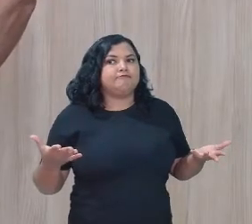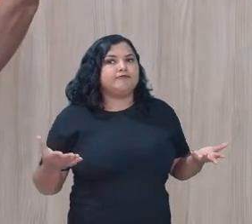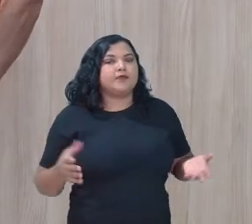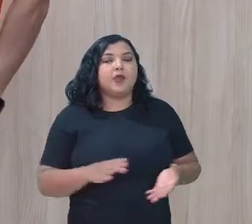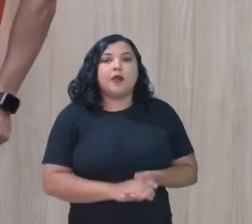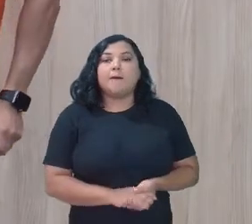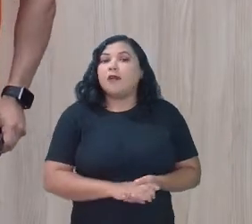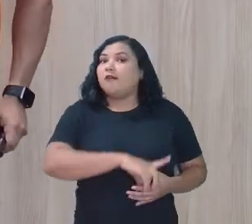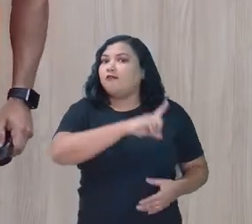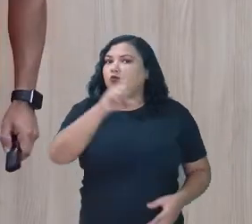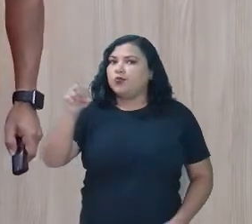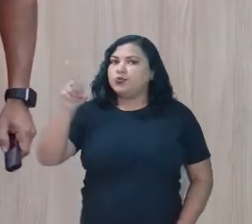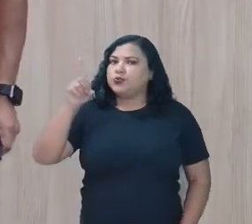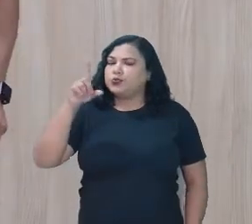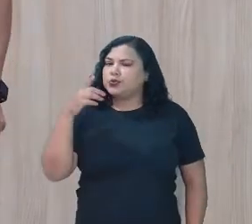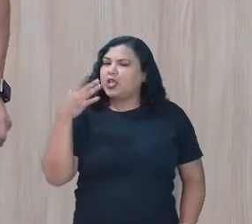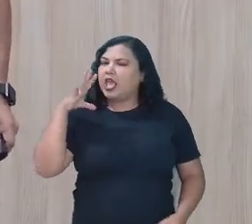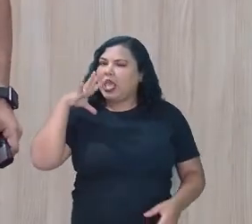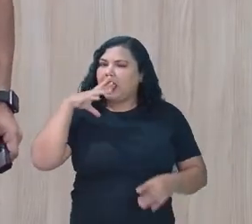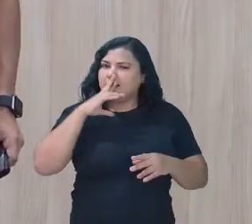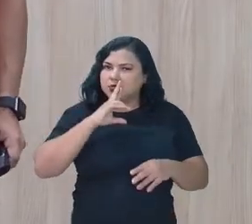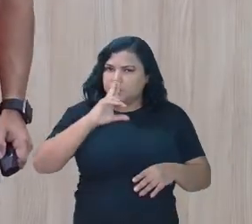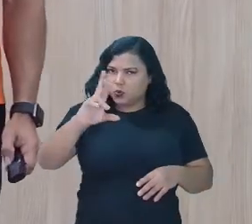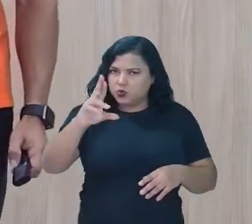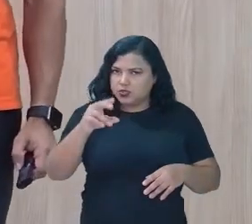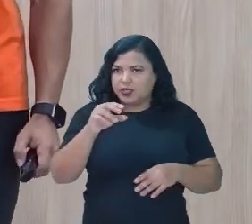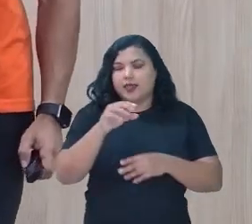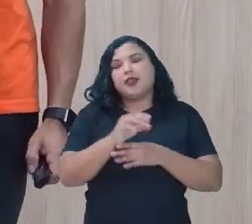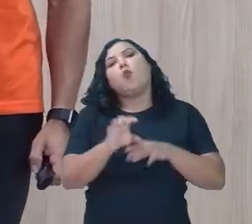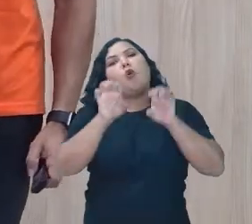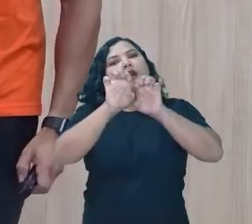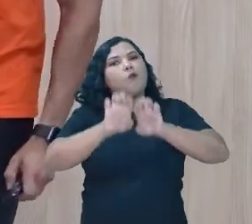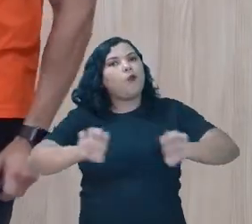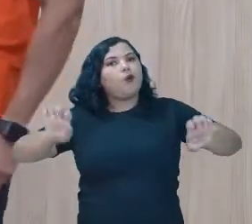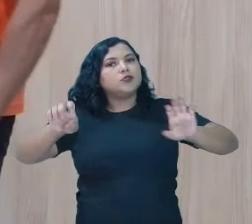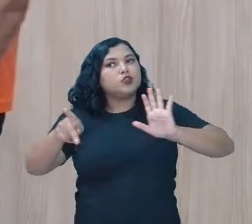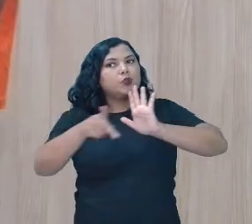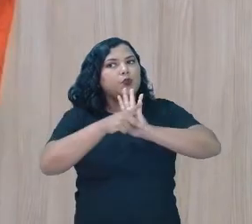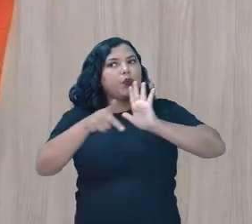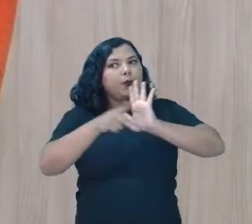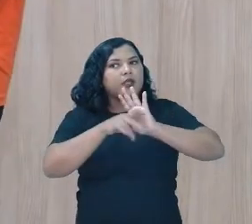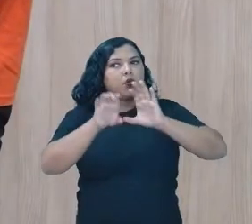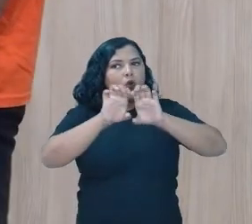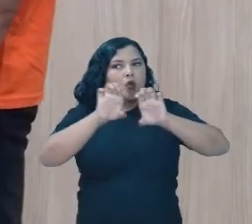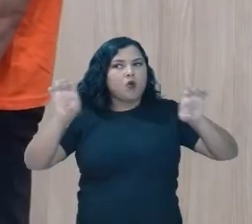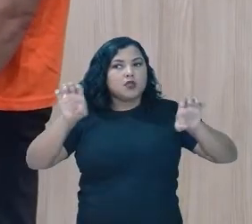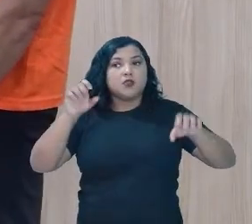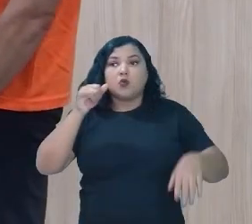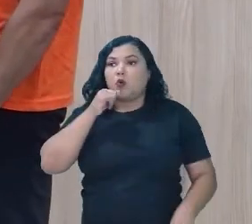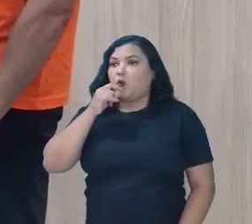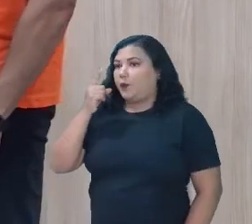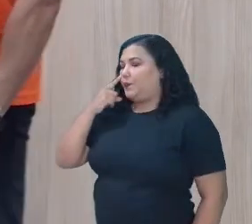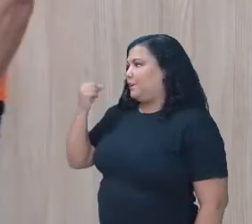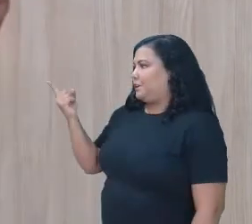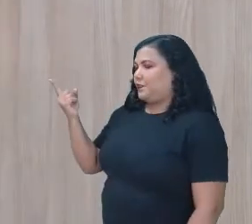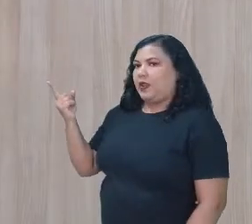Então, para você resolver uma equação em que as grandezas elas são inversamente